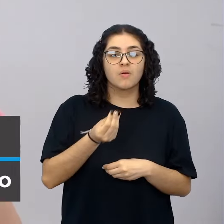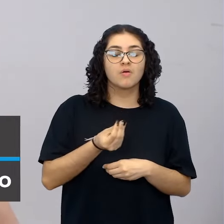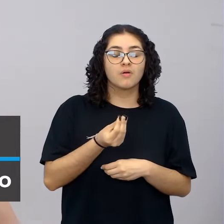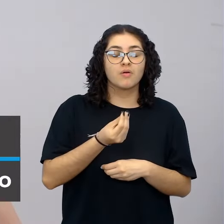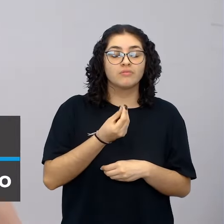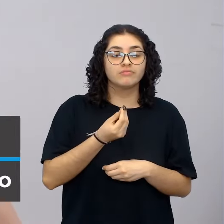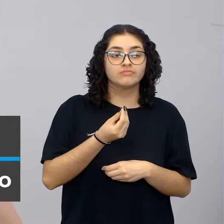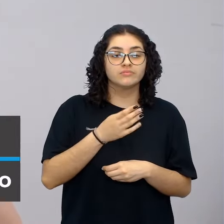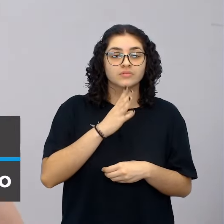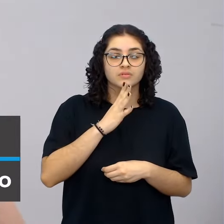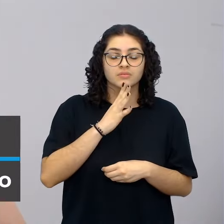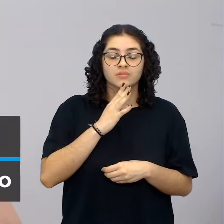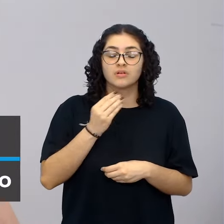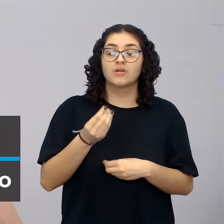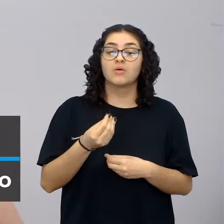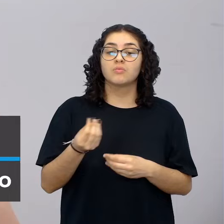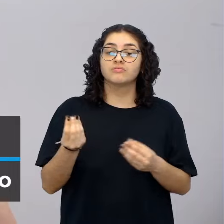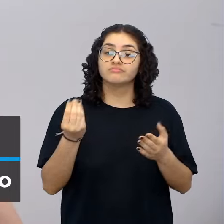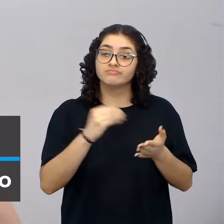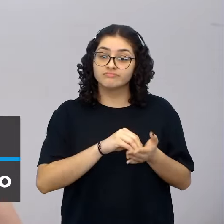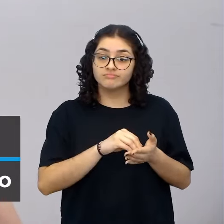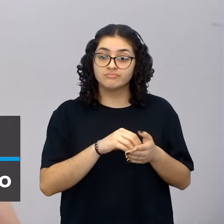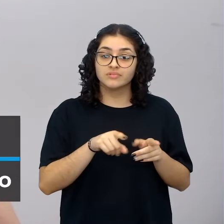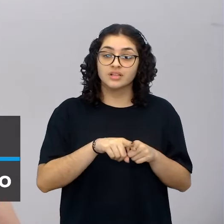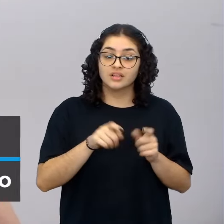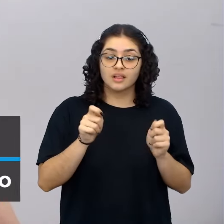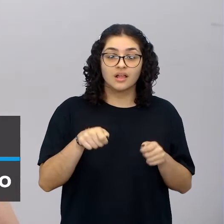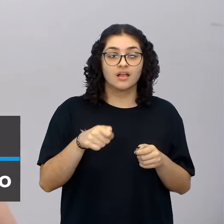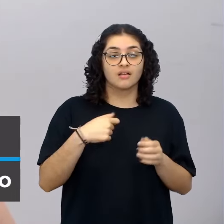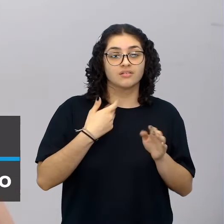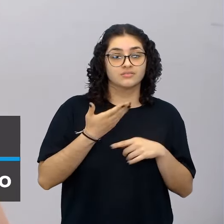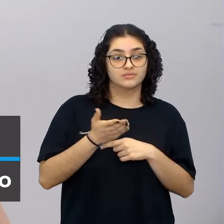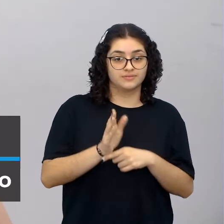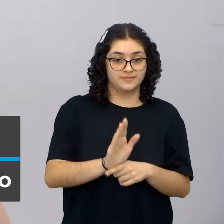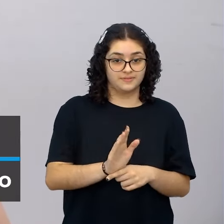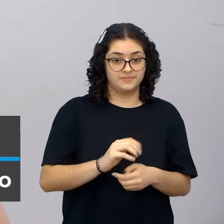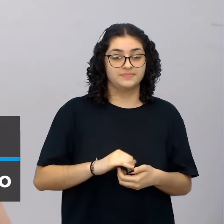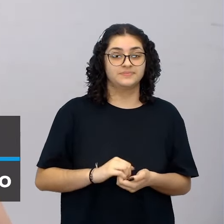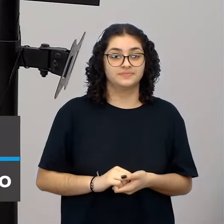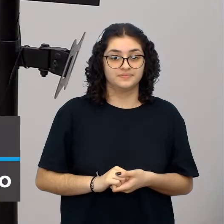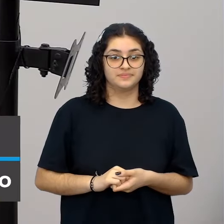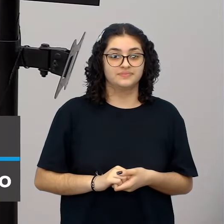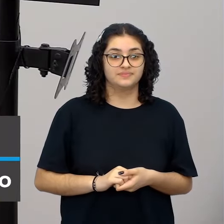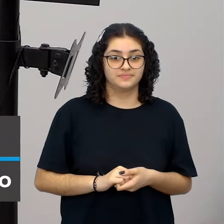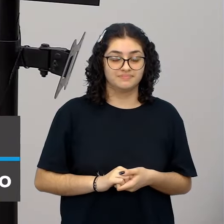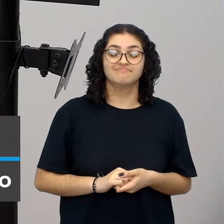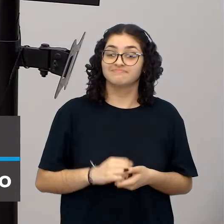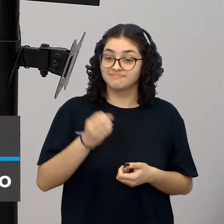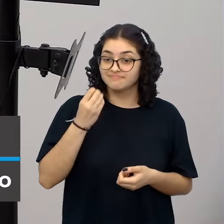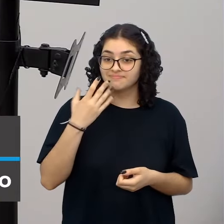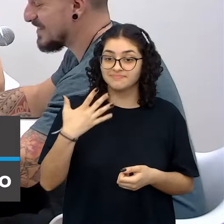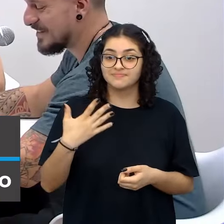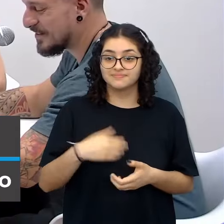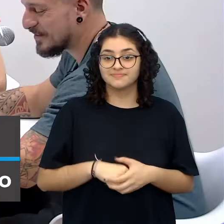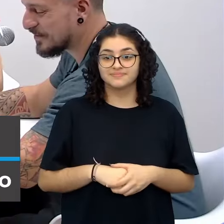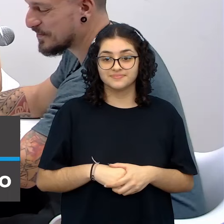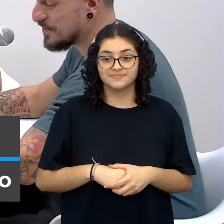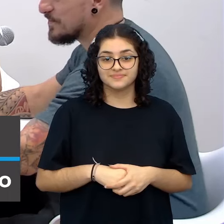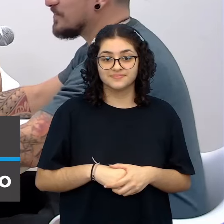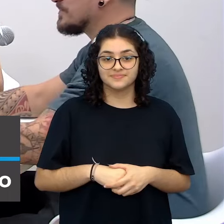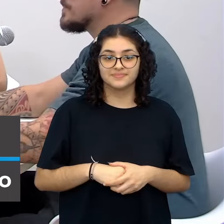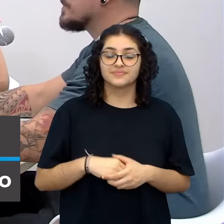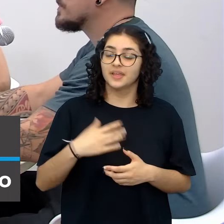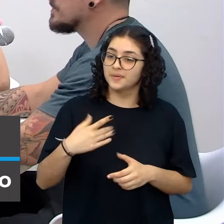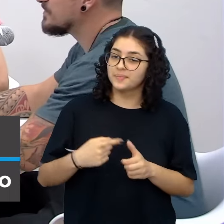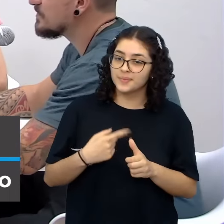mais ao conhecimento de vocês, e espero poder contribuir com isso também, Elton. Ah, que bom, né? Arlete, em